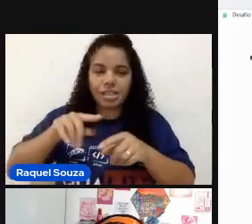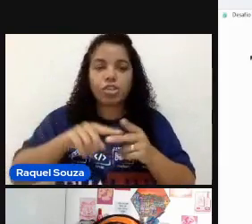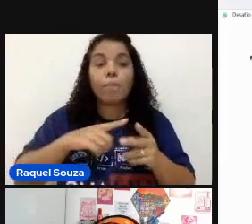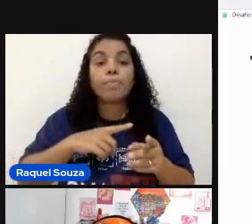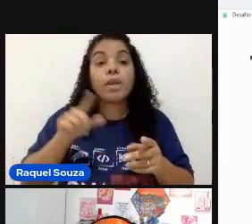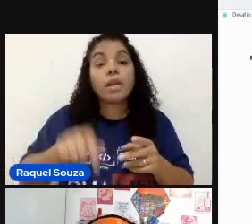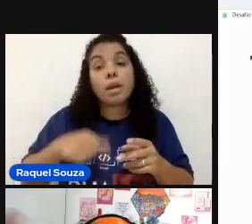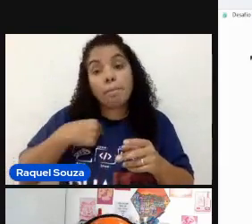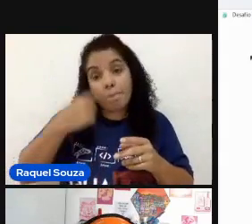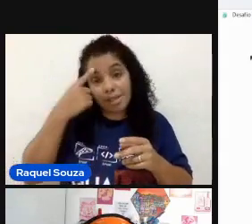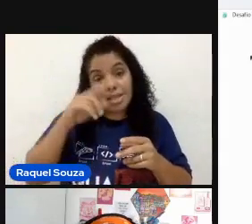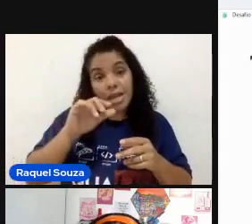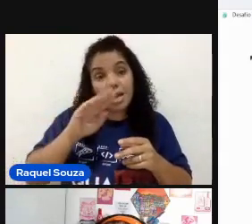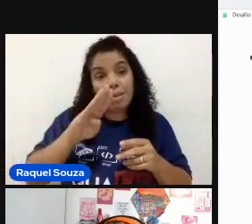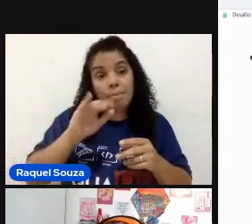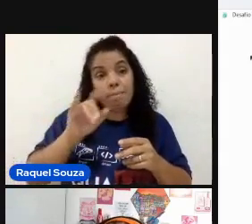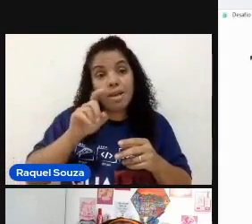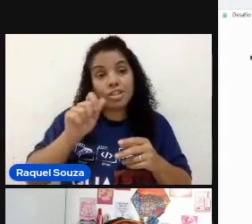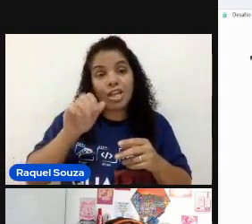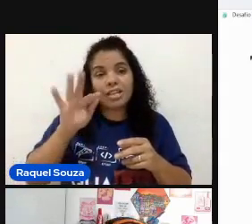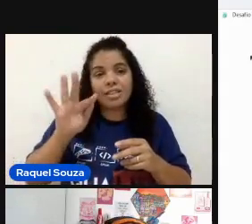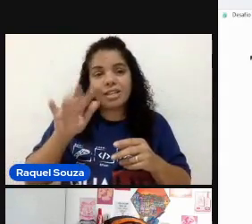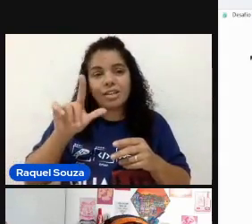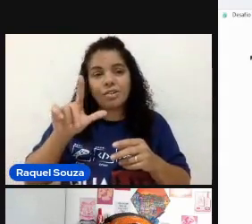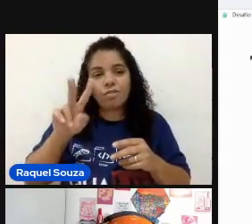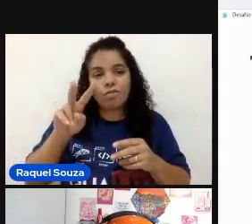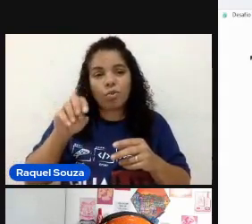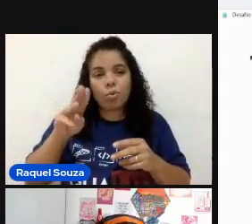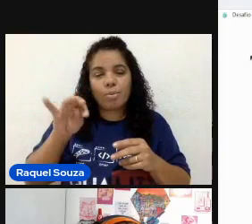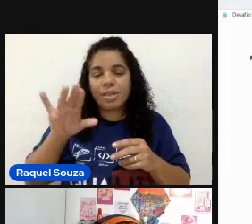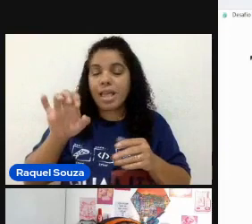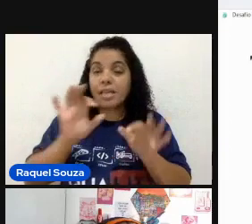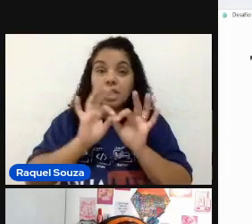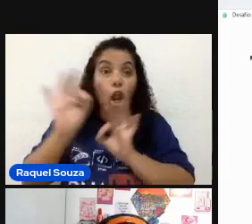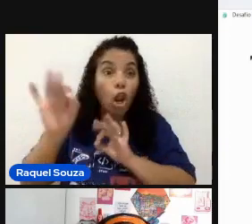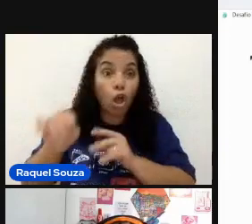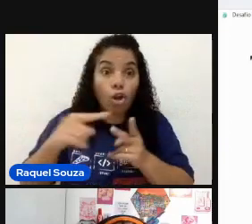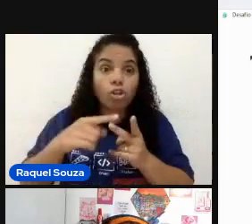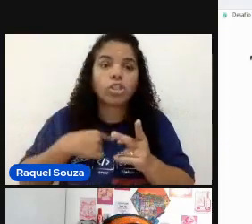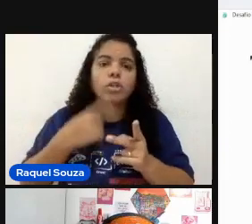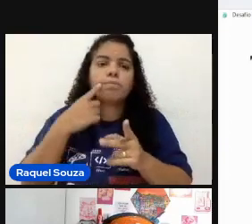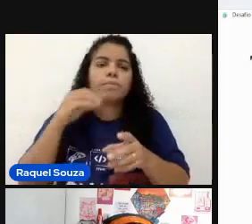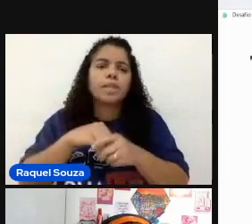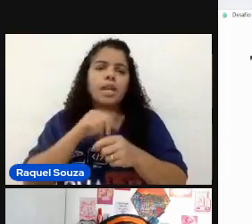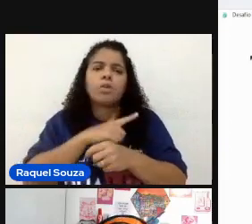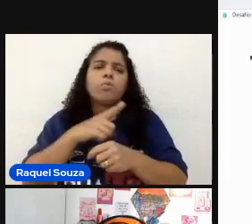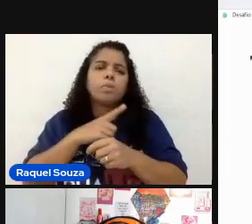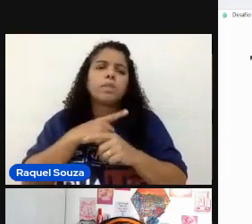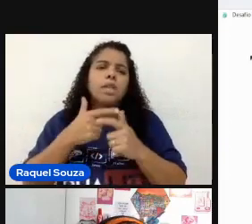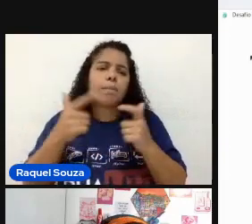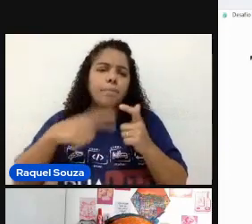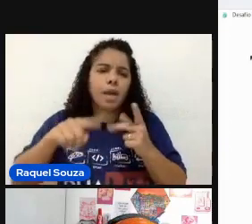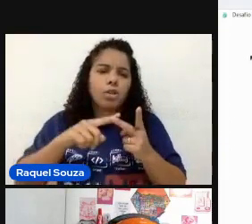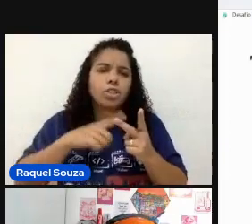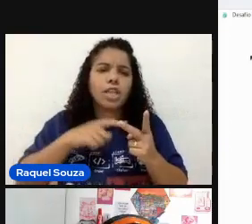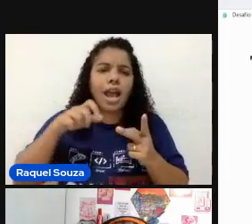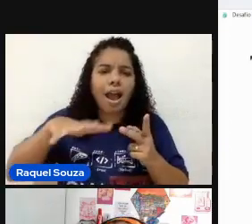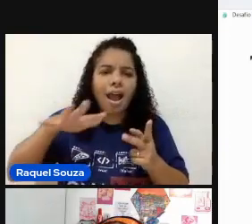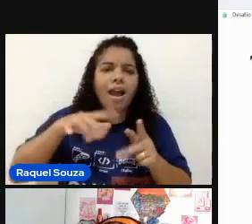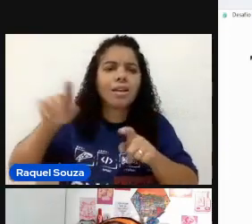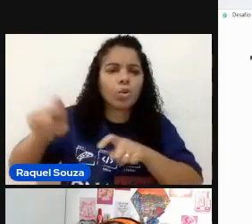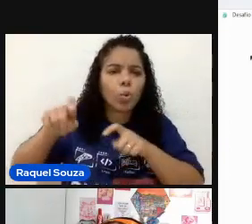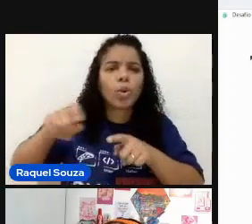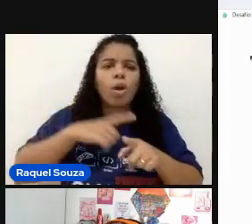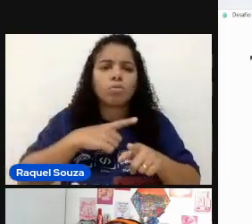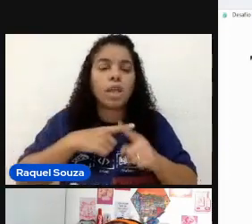Baixada Fluminense é mais longe, os acessos são maiores, porque compõe-se boa parte de áreas rurais. Então, você